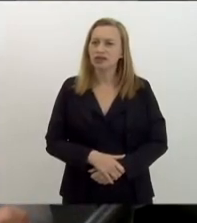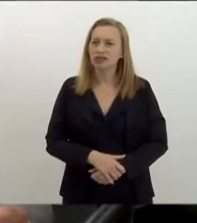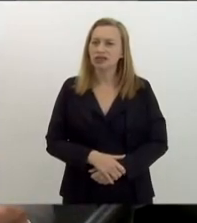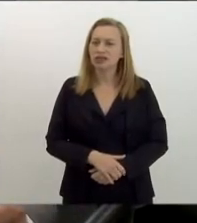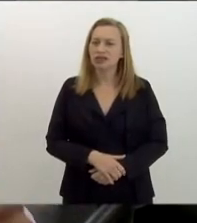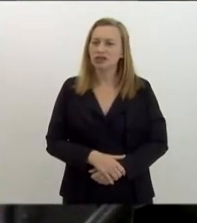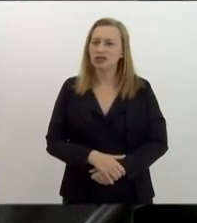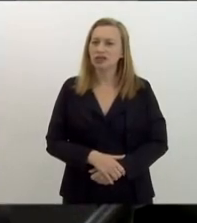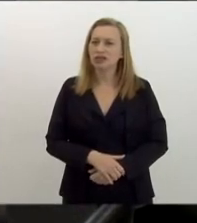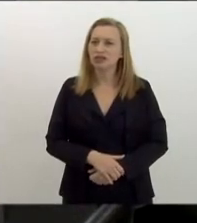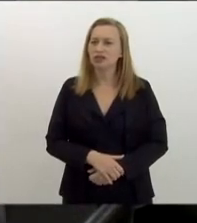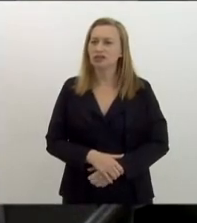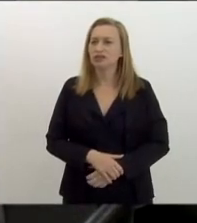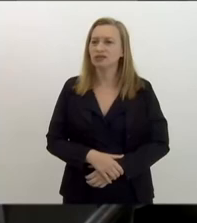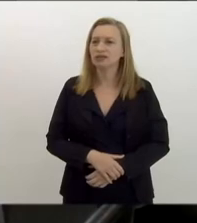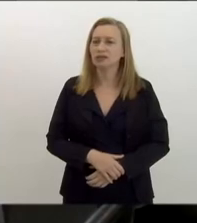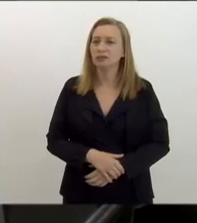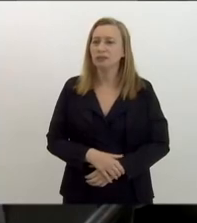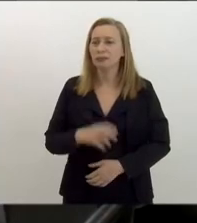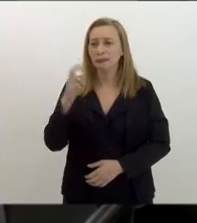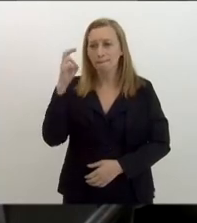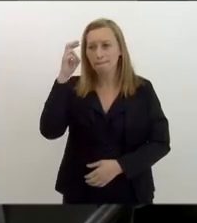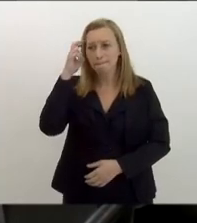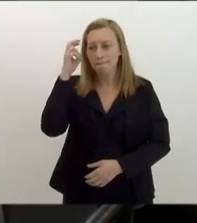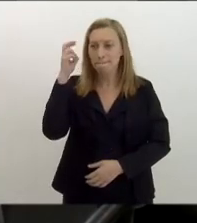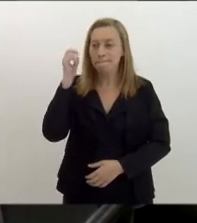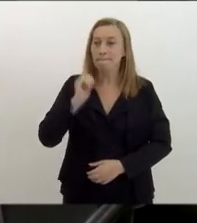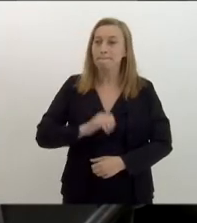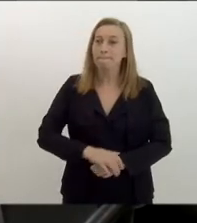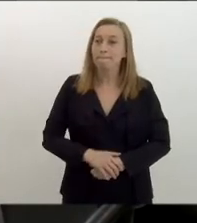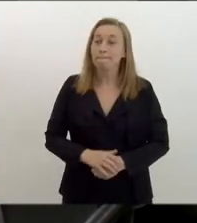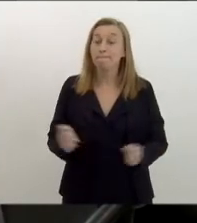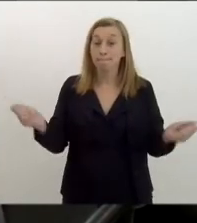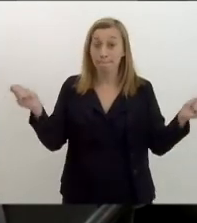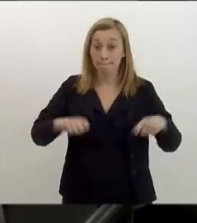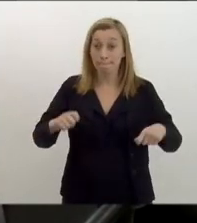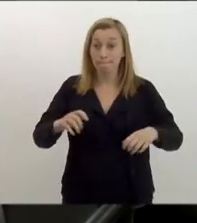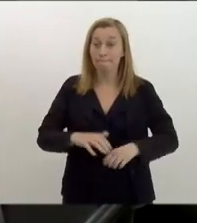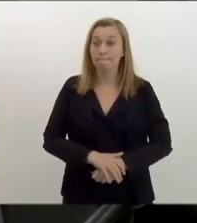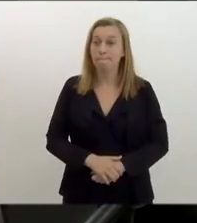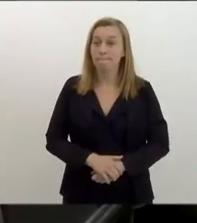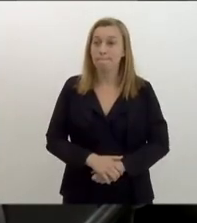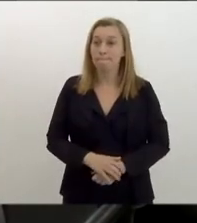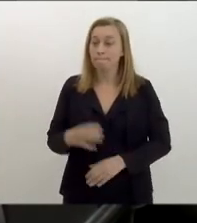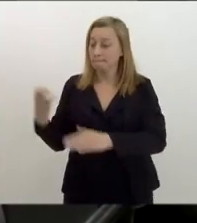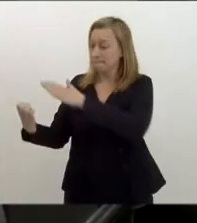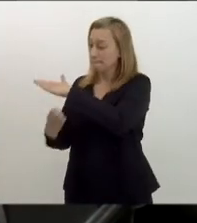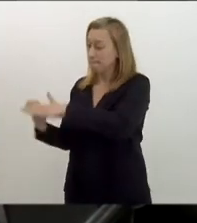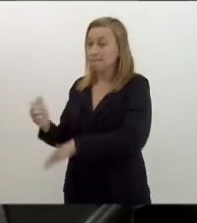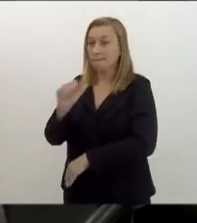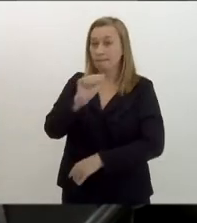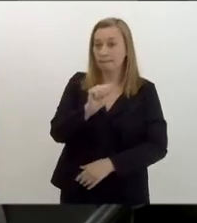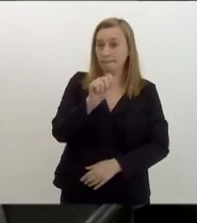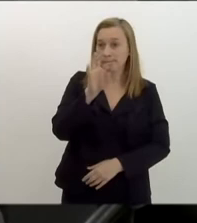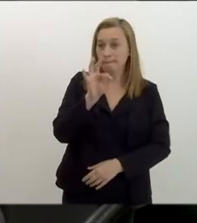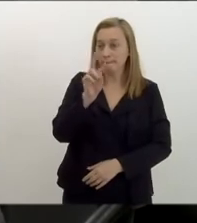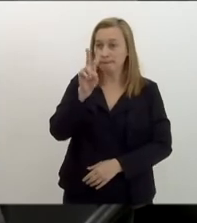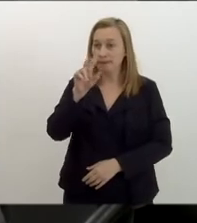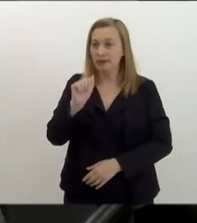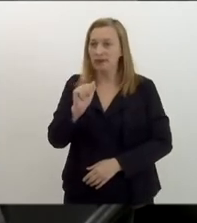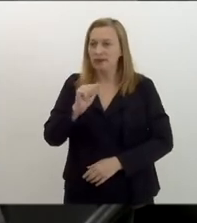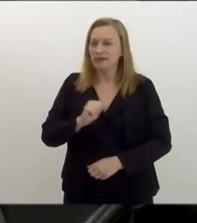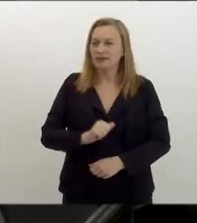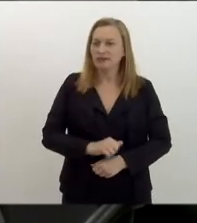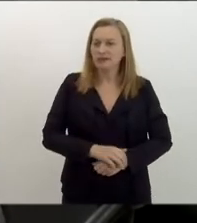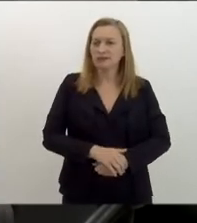importante o expertise EA competência por uma empresa ativa não é a mesma